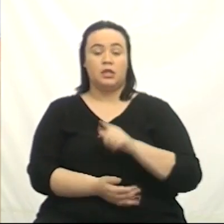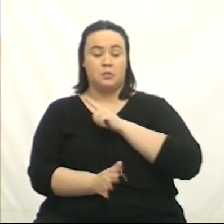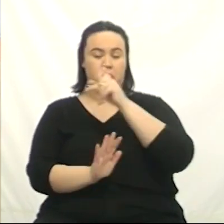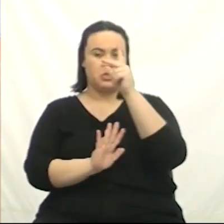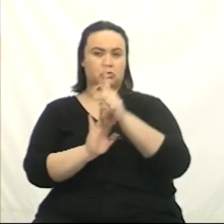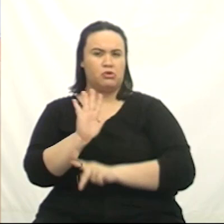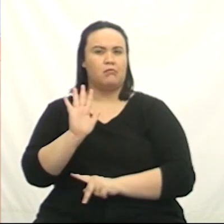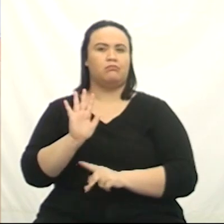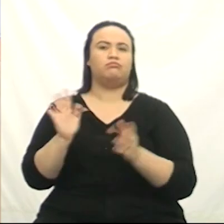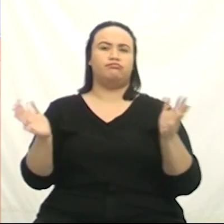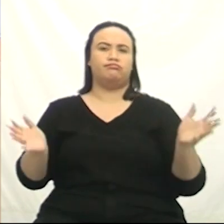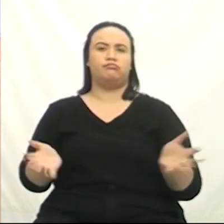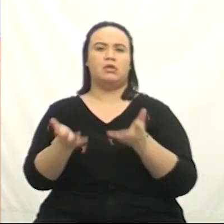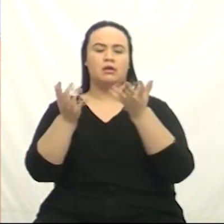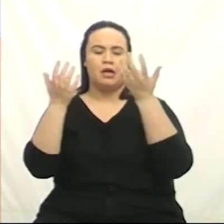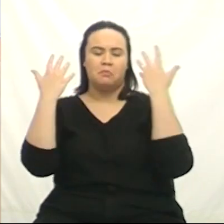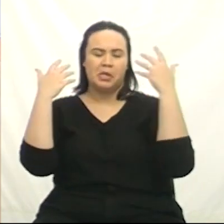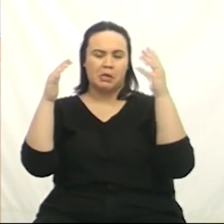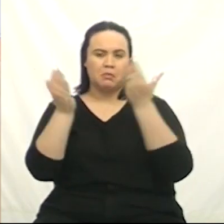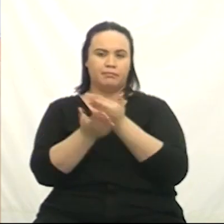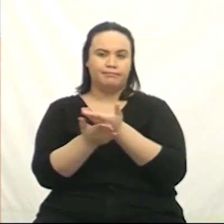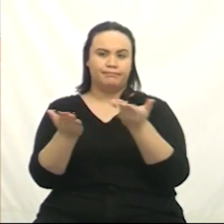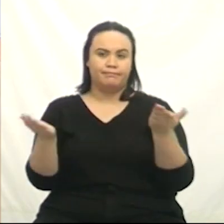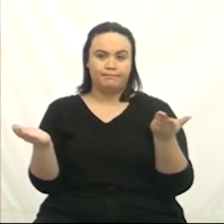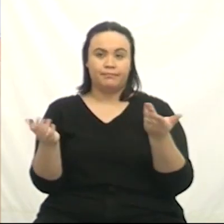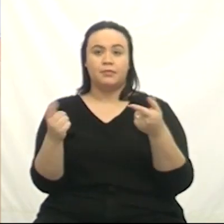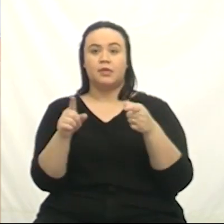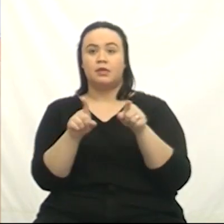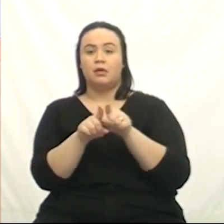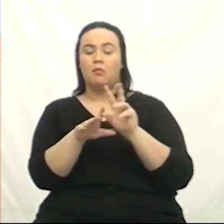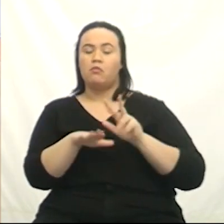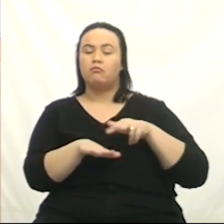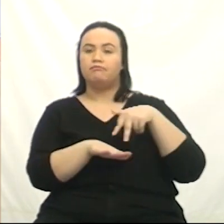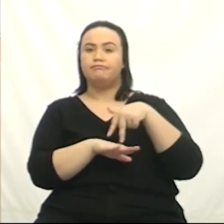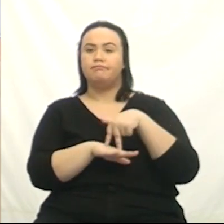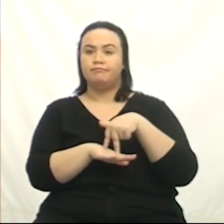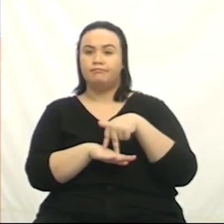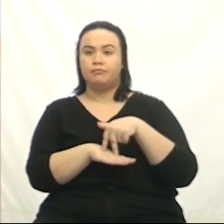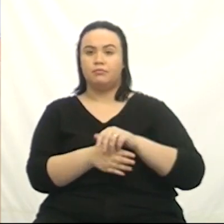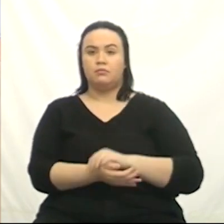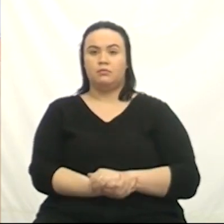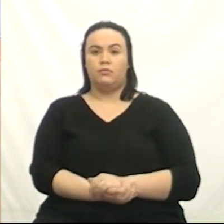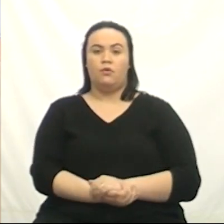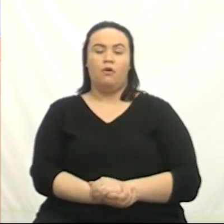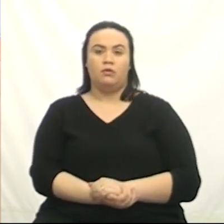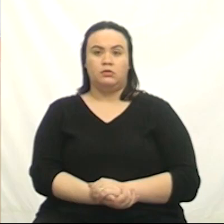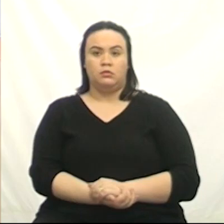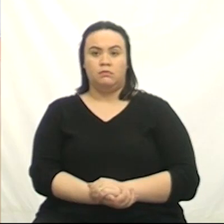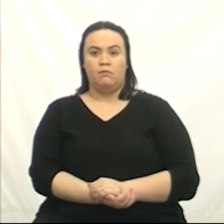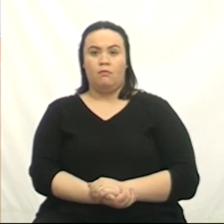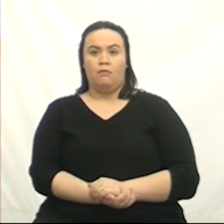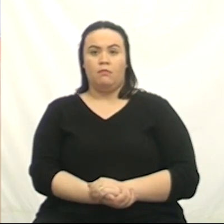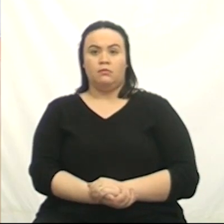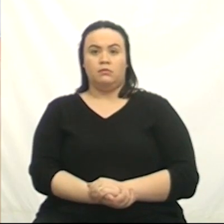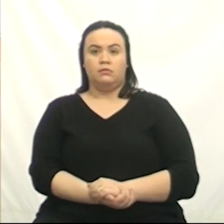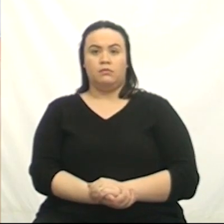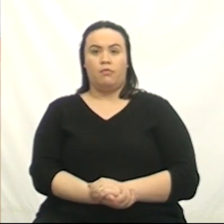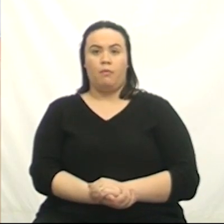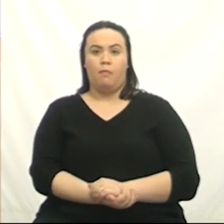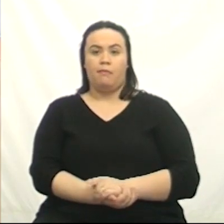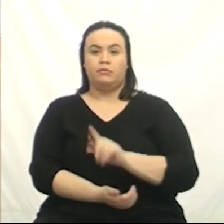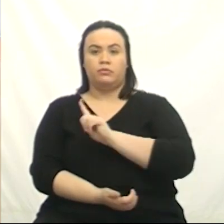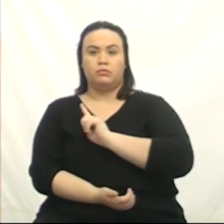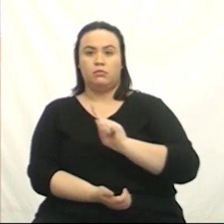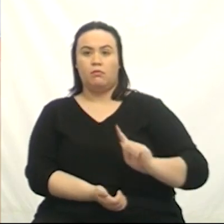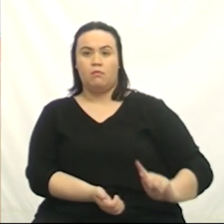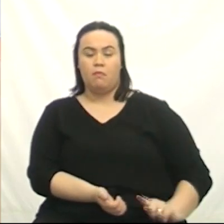que tem lá, então quero parabenizar. E sobre essa tribuna, presidente, primeiro, para parabenizar o governo, que